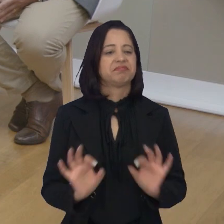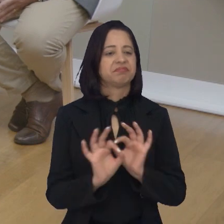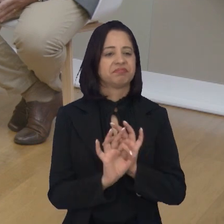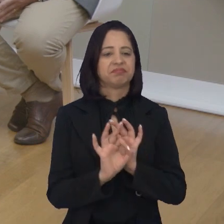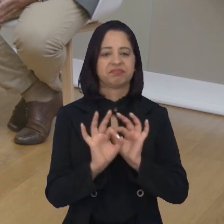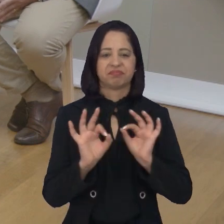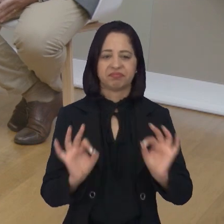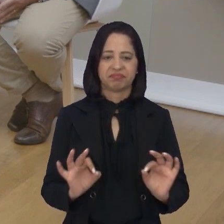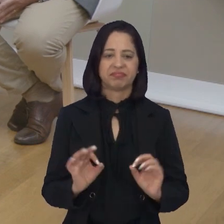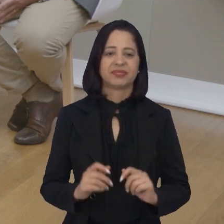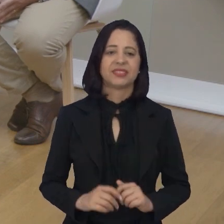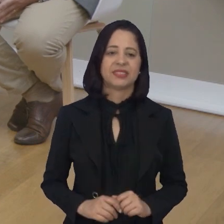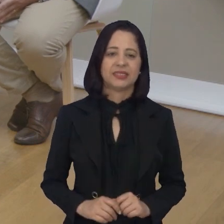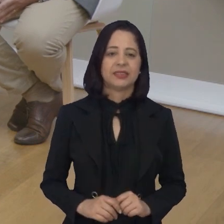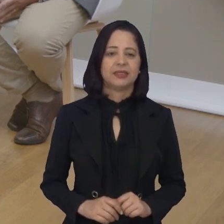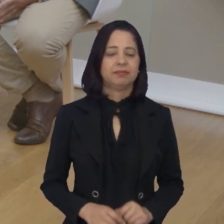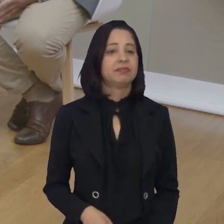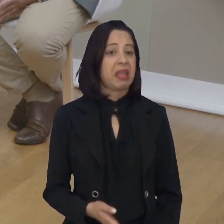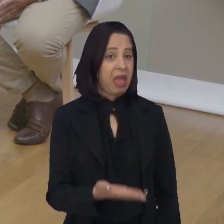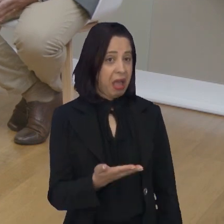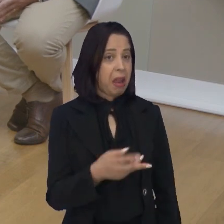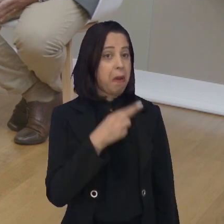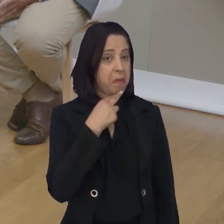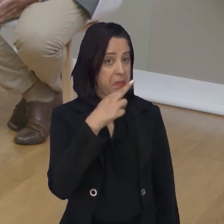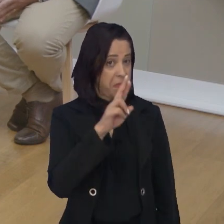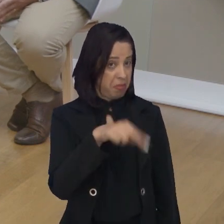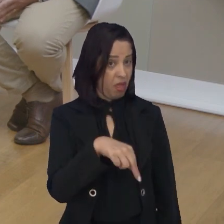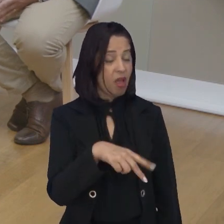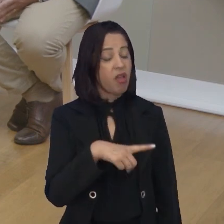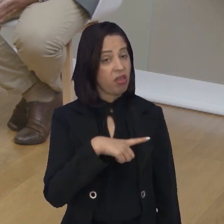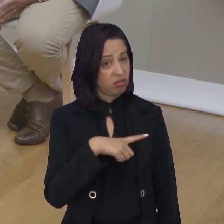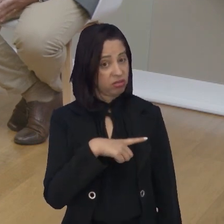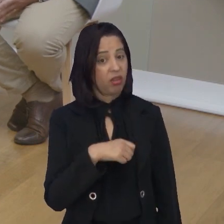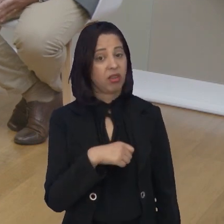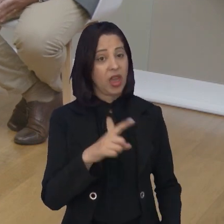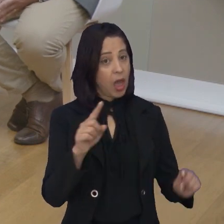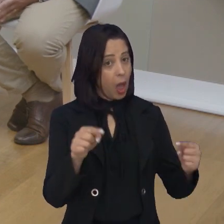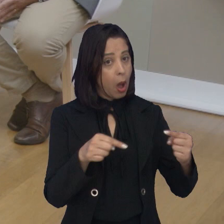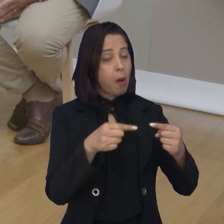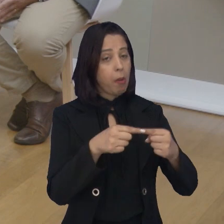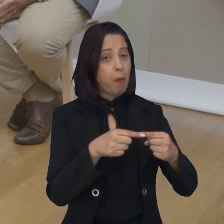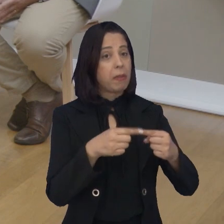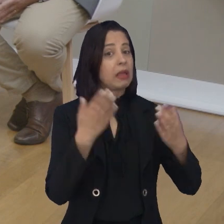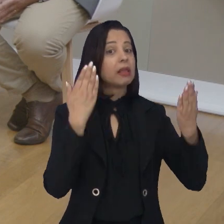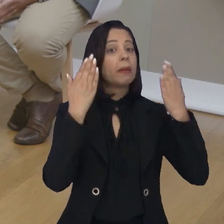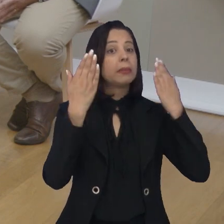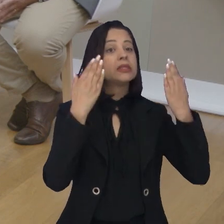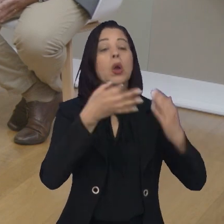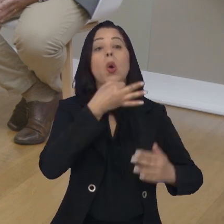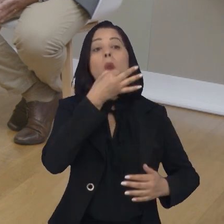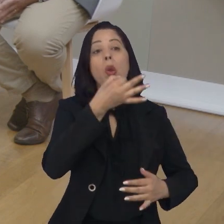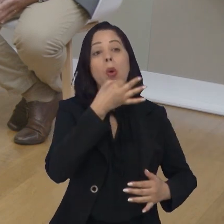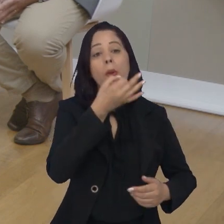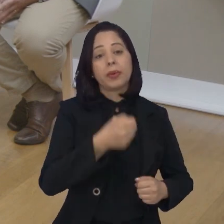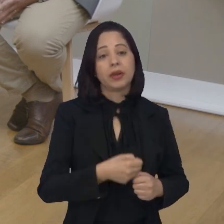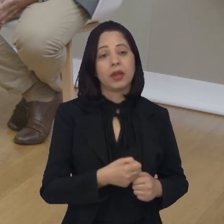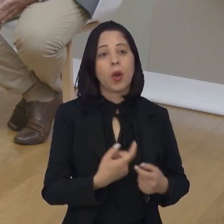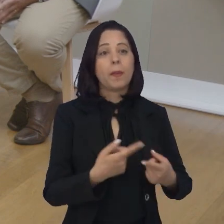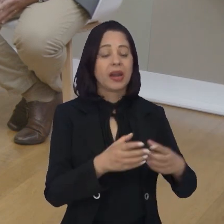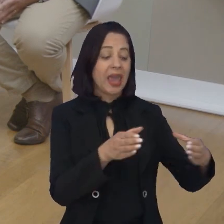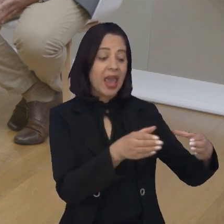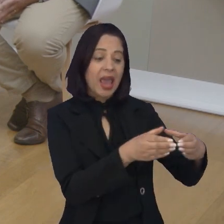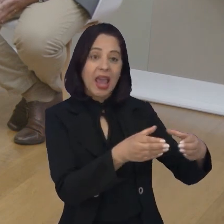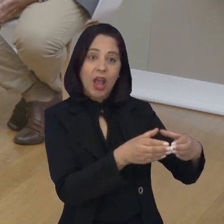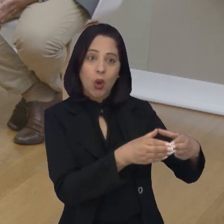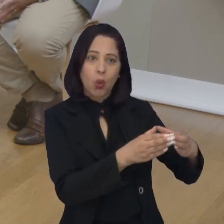Ótimo. Doutor, o que ela falou tem toda a razão e também vai direitinho com o que a psicóloga falou, né? Essa questão de grupos, eu